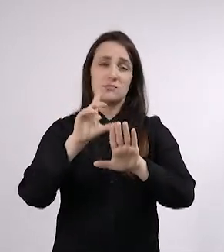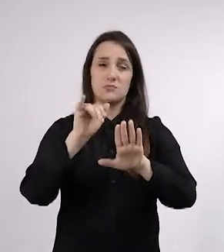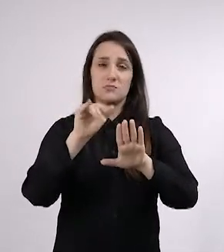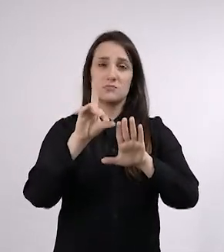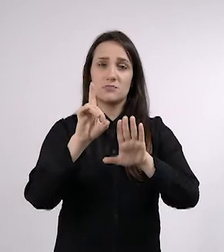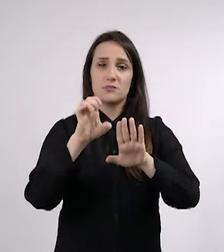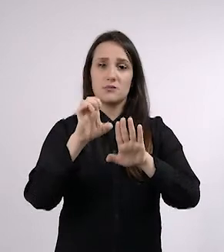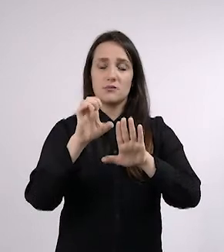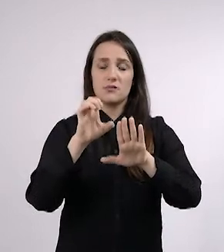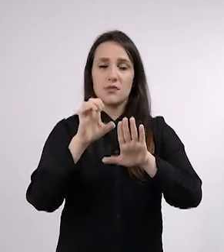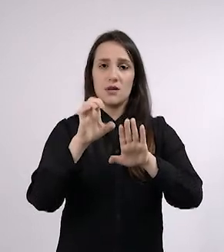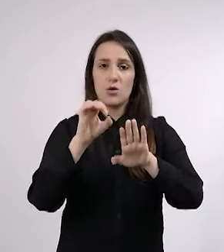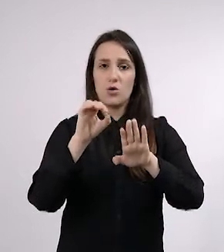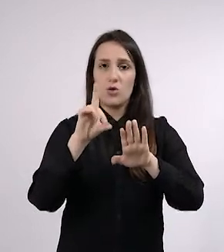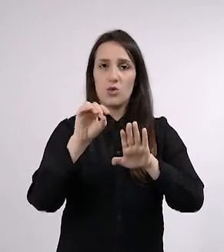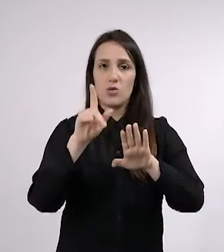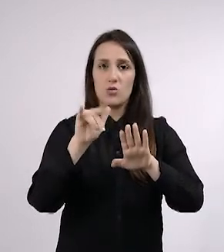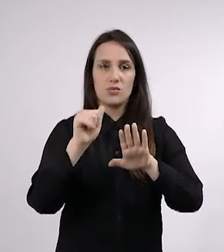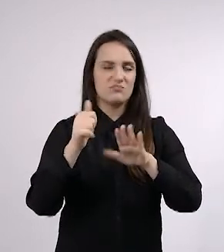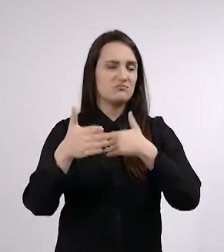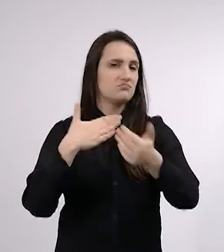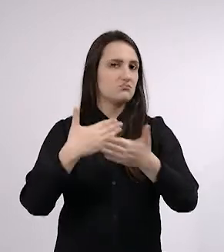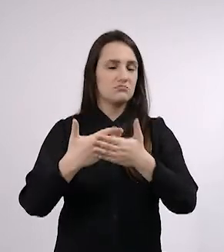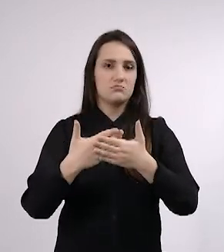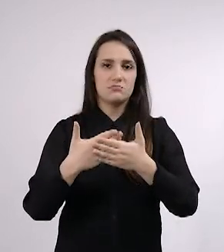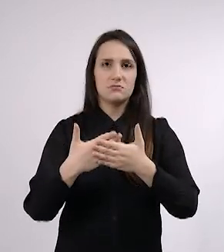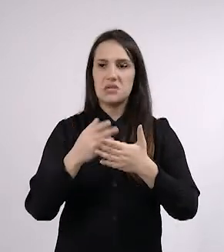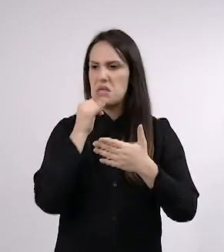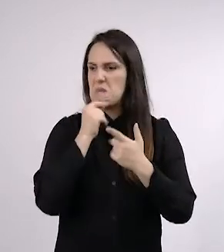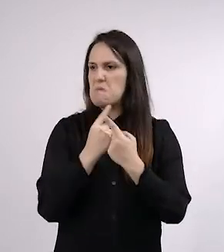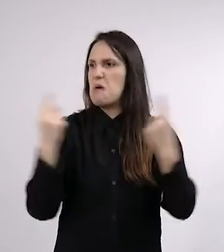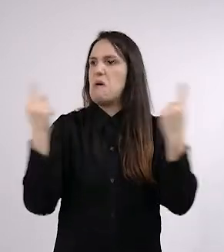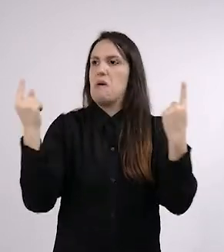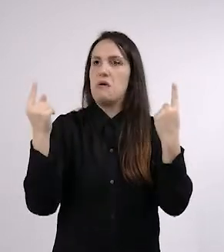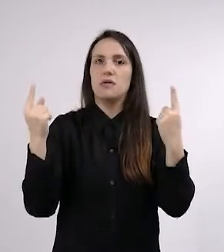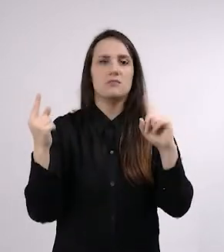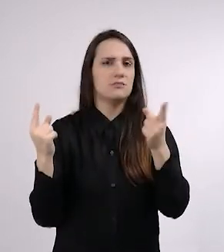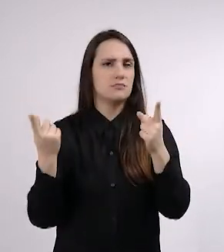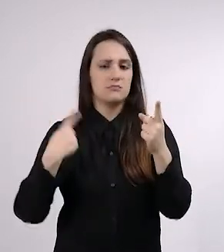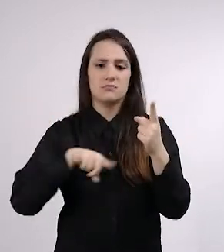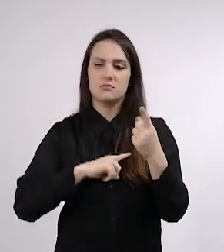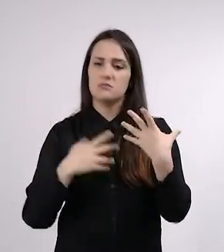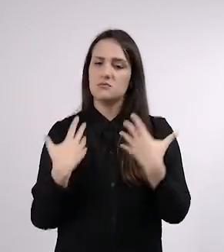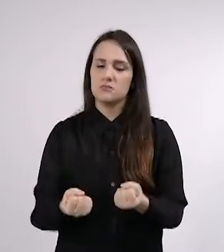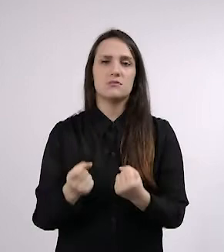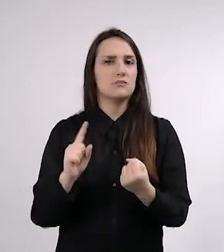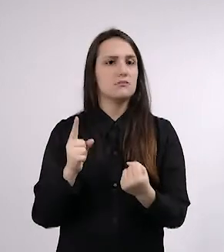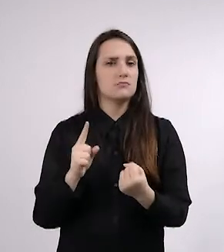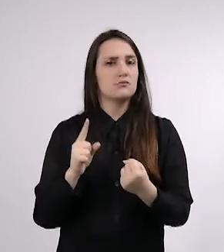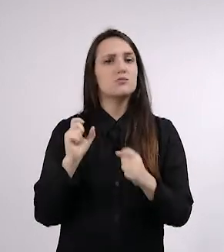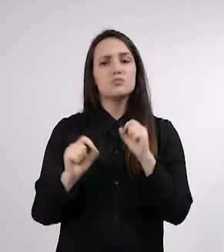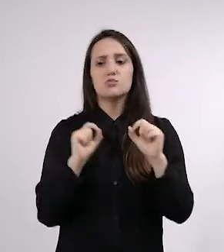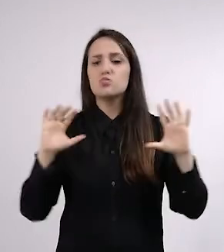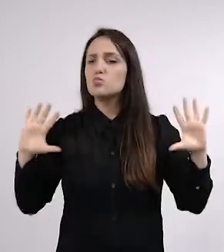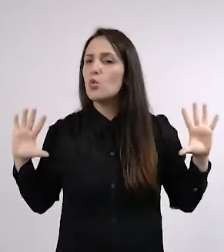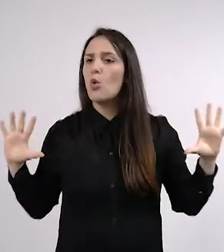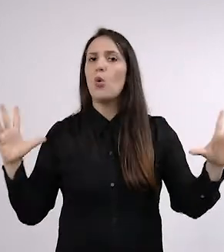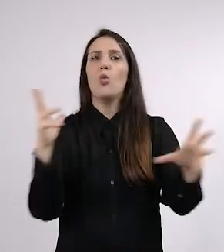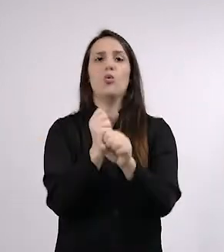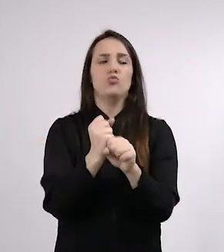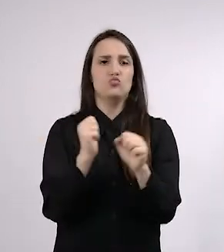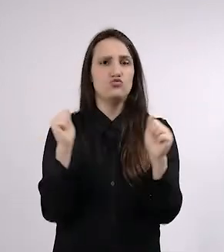a favor do que contra. O debate do que todo mundo contra não sei quem, nós não estamos aceitando. Nós estamos a partir de que nós estamos a